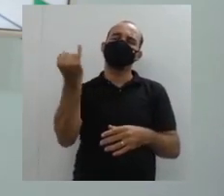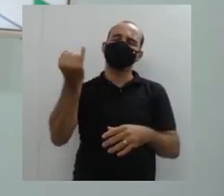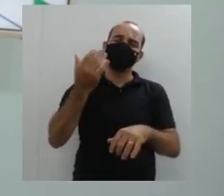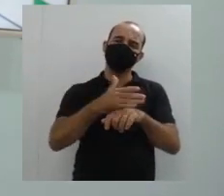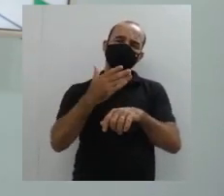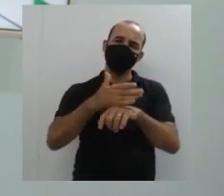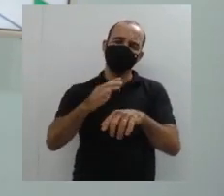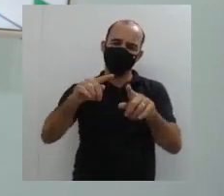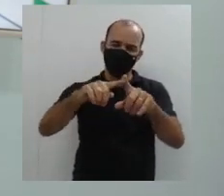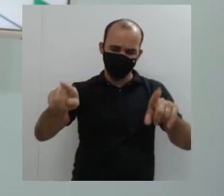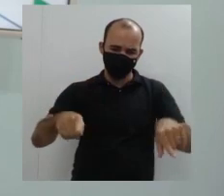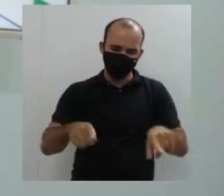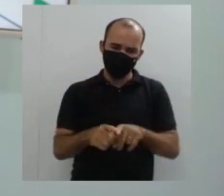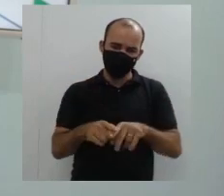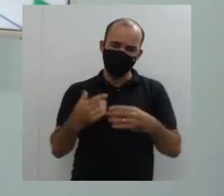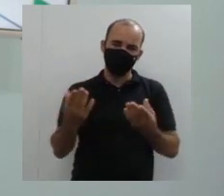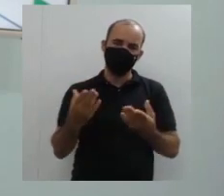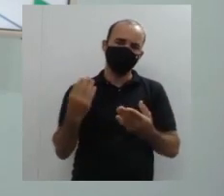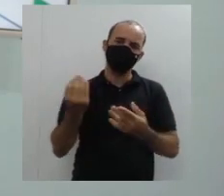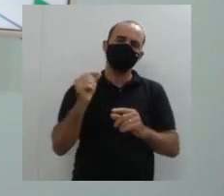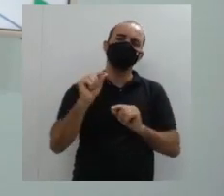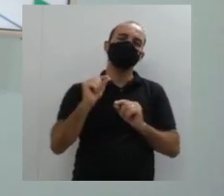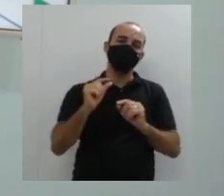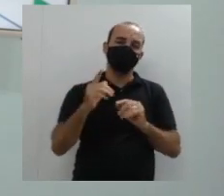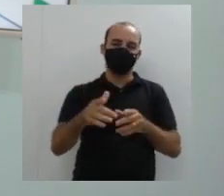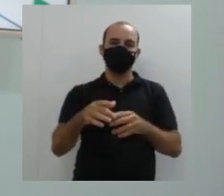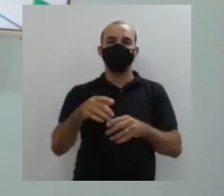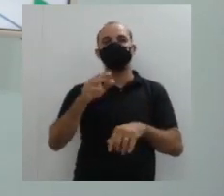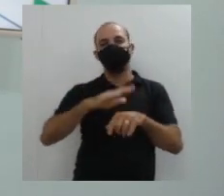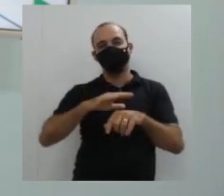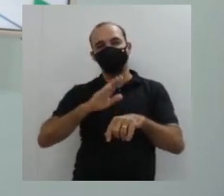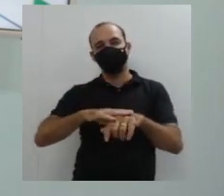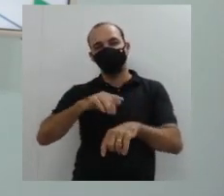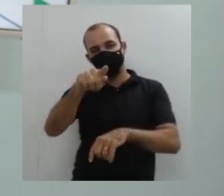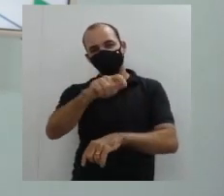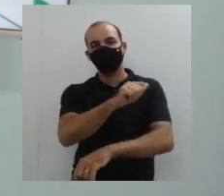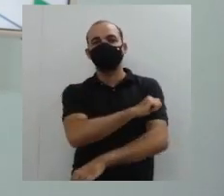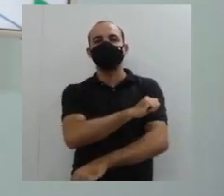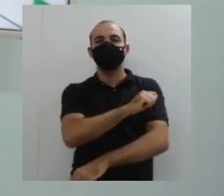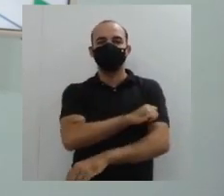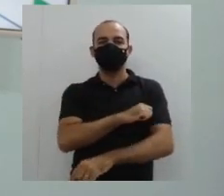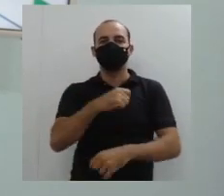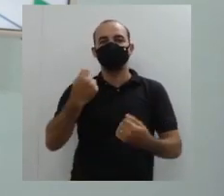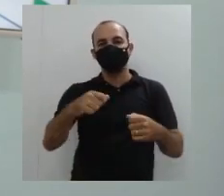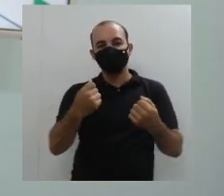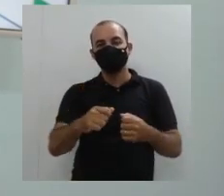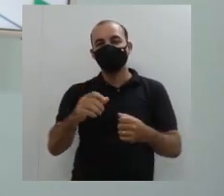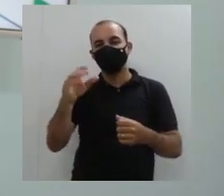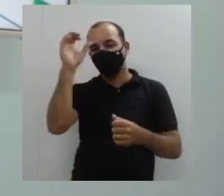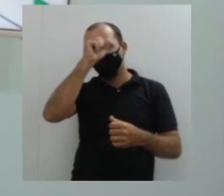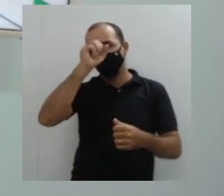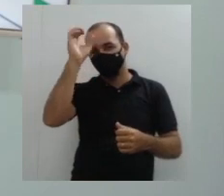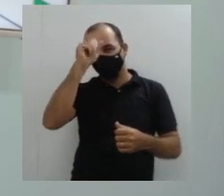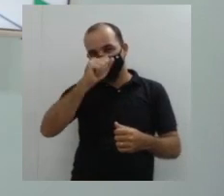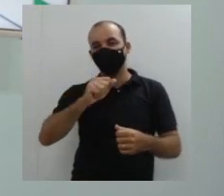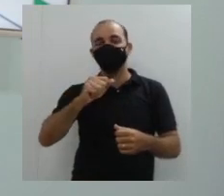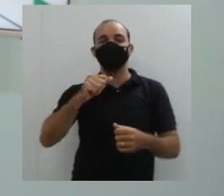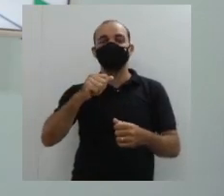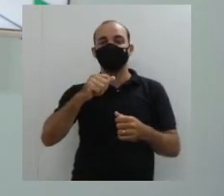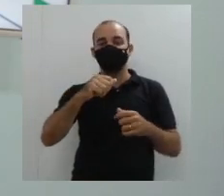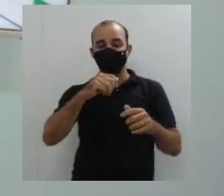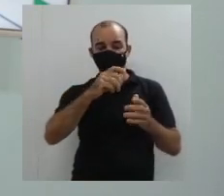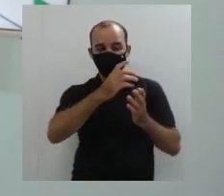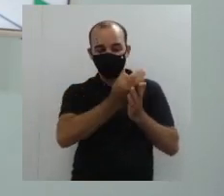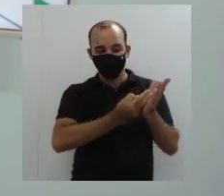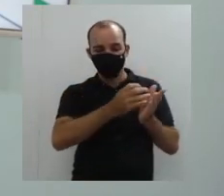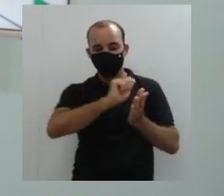seu professor? É justamente para que você, estudante, saiba trabalhar com a informação